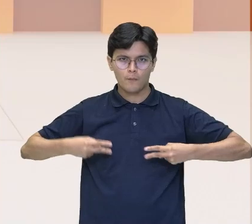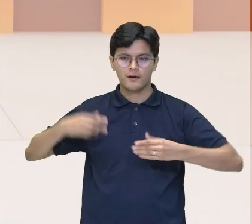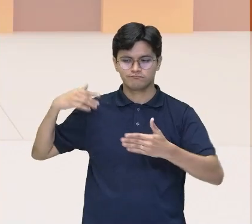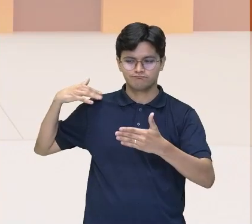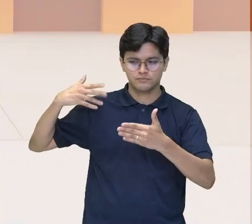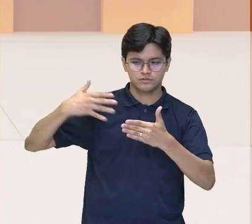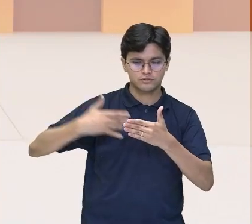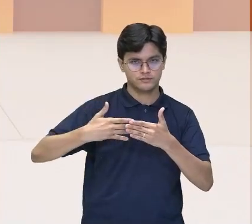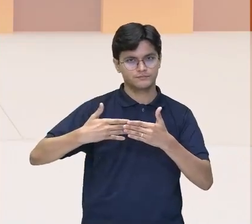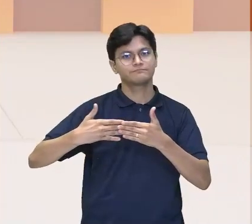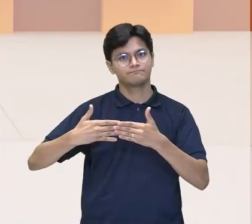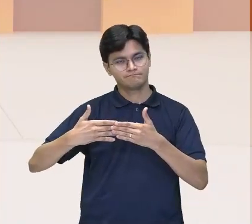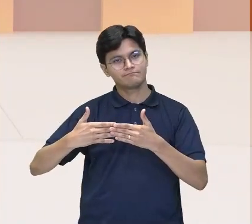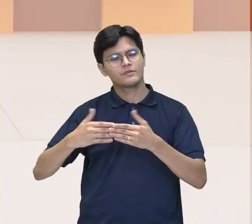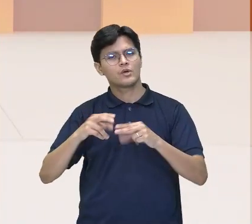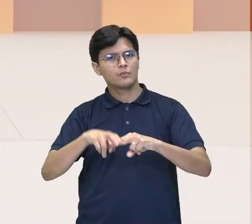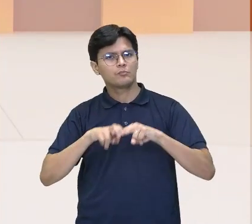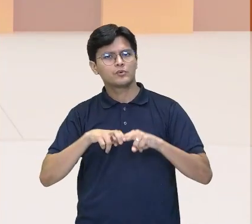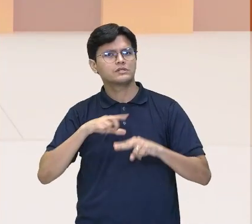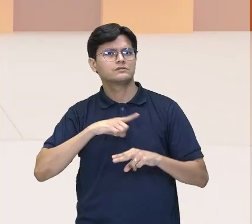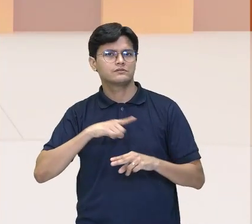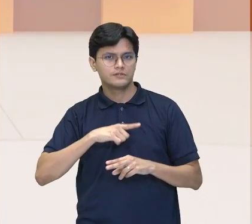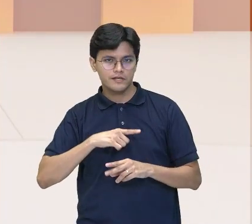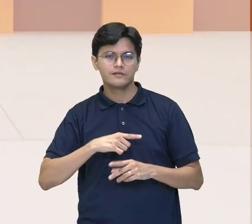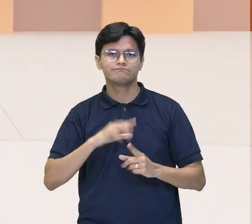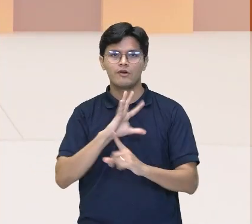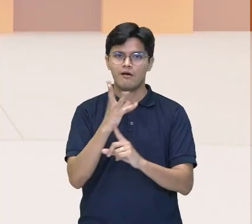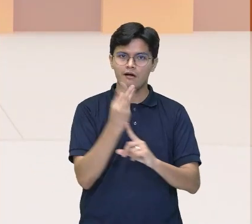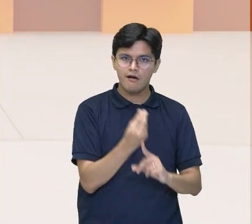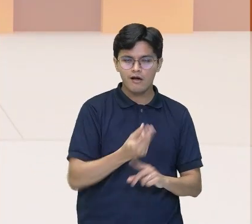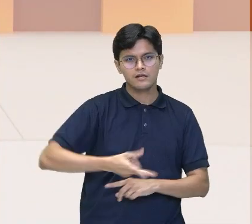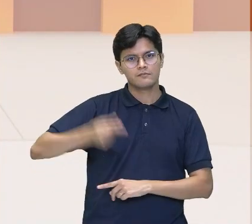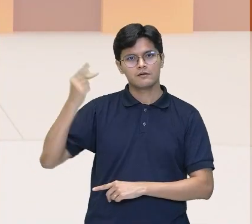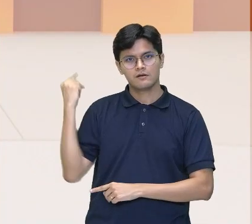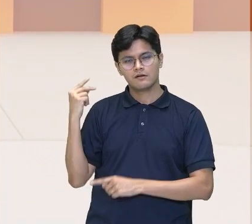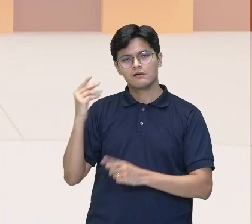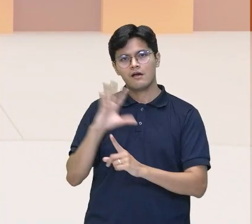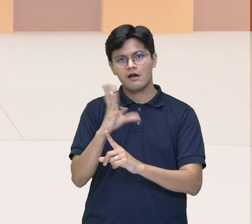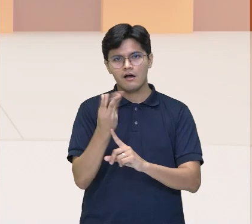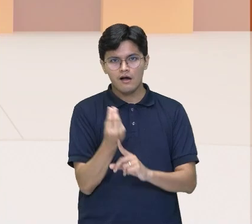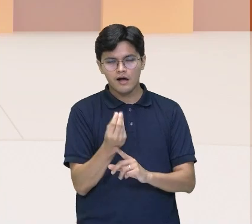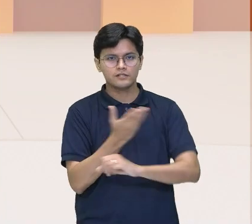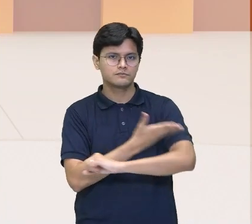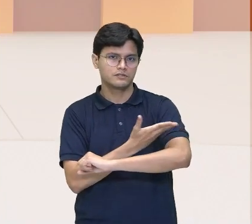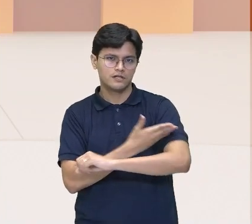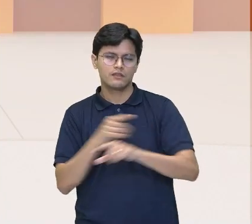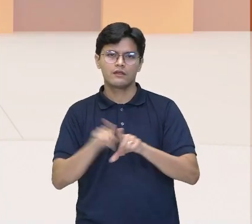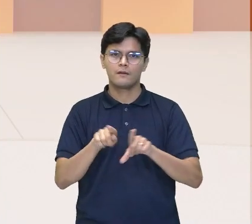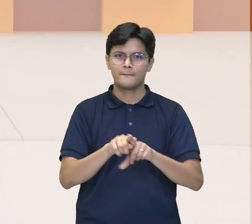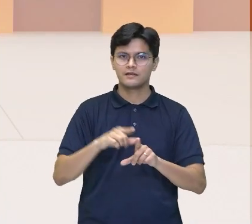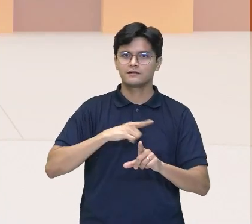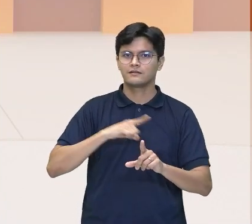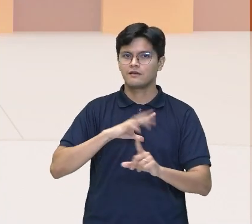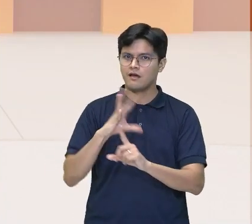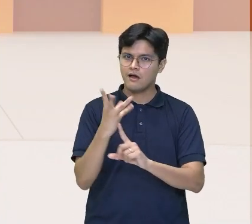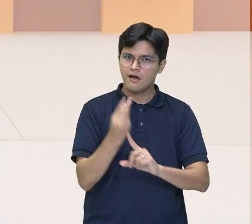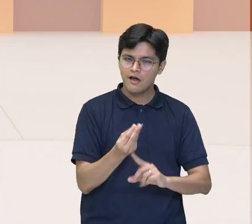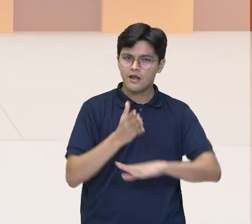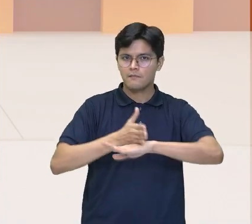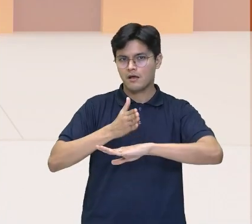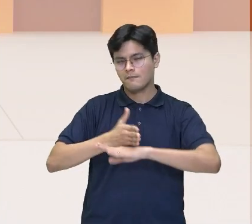história. Por isso que nós temos a arte antiga, nós temos a arte medieval, nós temos a arte moderna, a